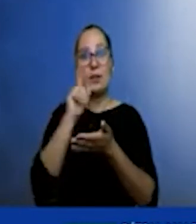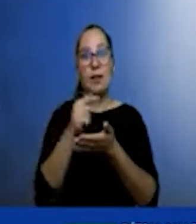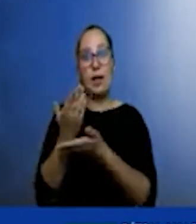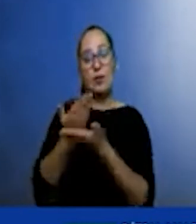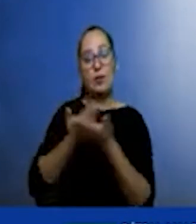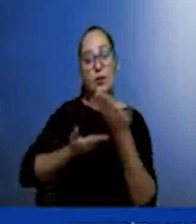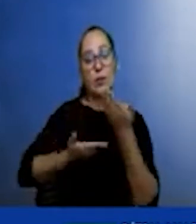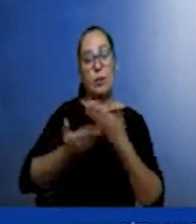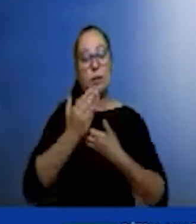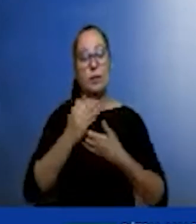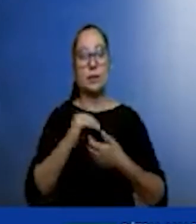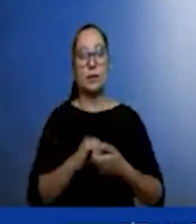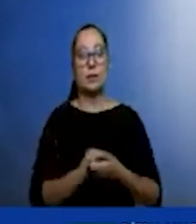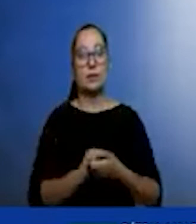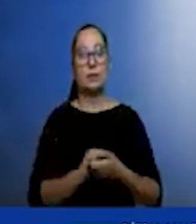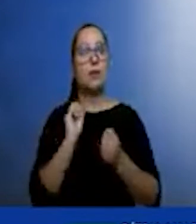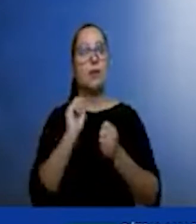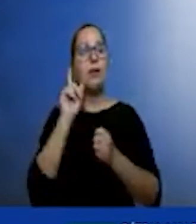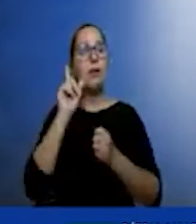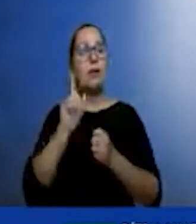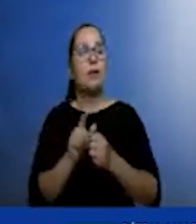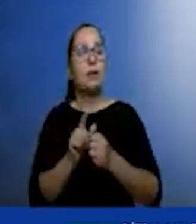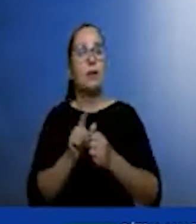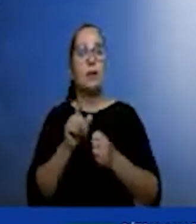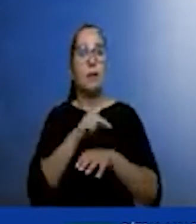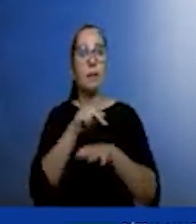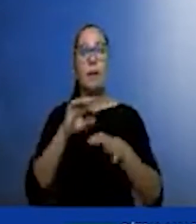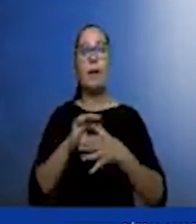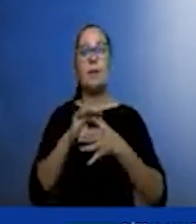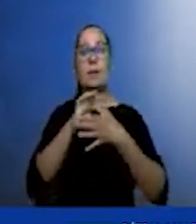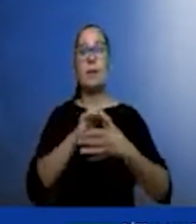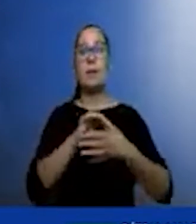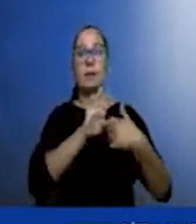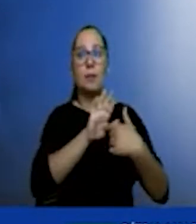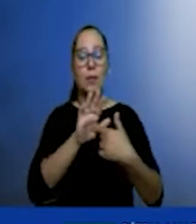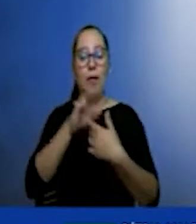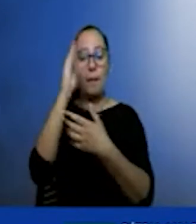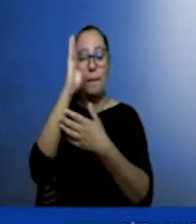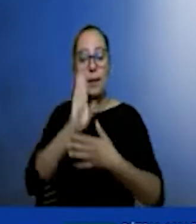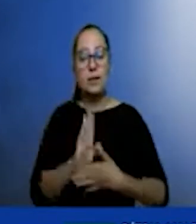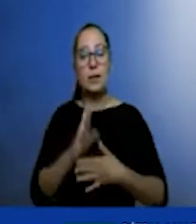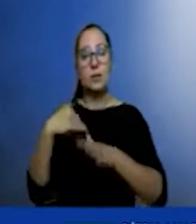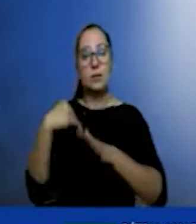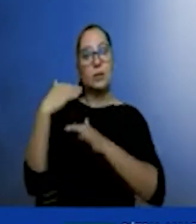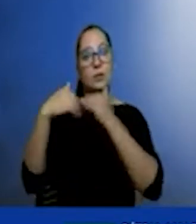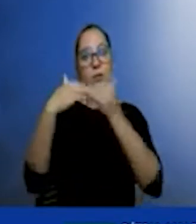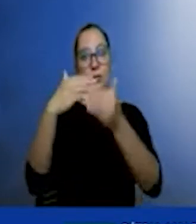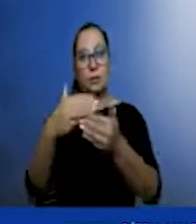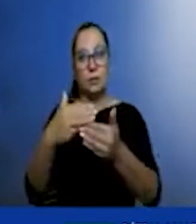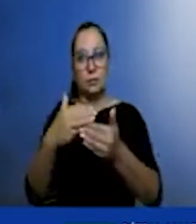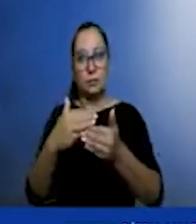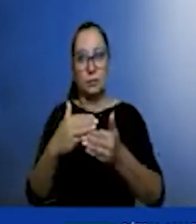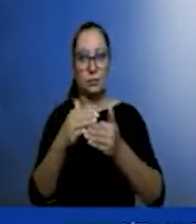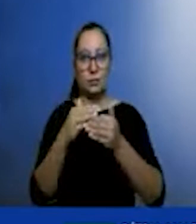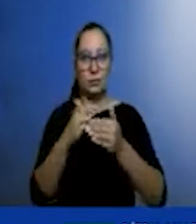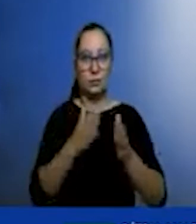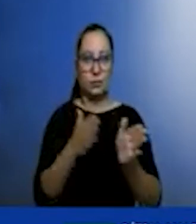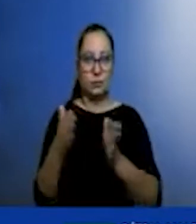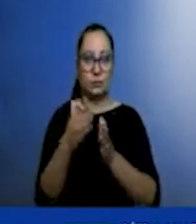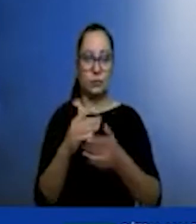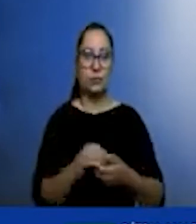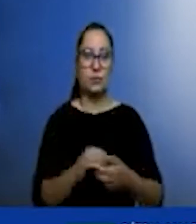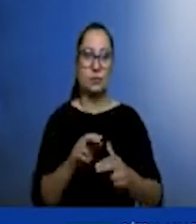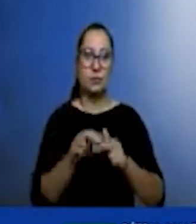da bola, né? Quem vai ser o dono da bola que vai levar o Brasil nesse desenvolvimento e nessa direção? Eu acho que